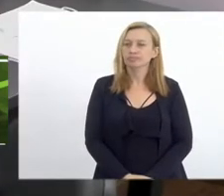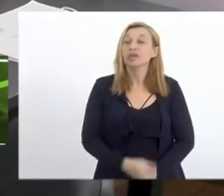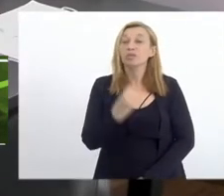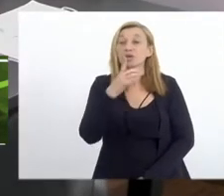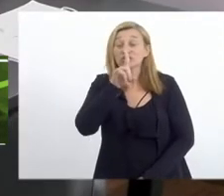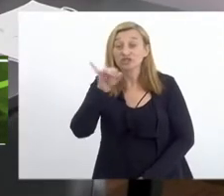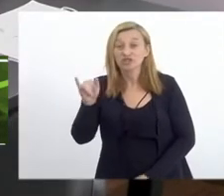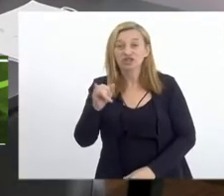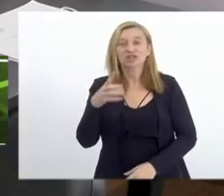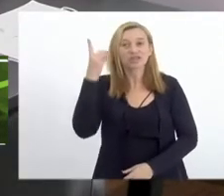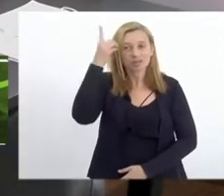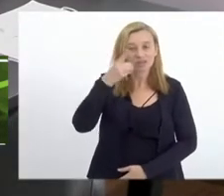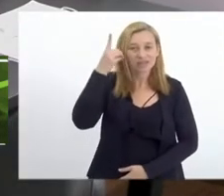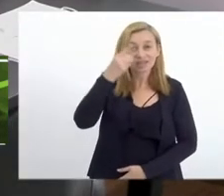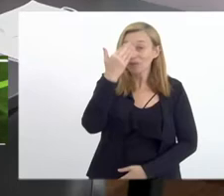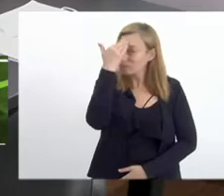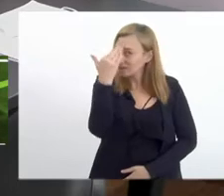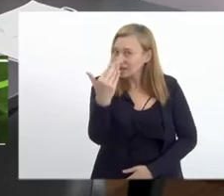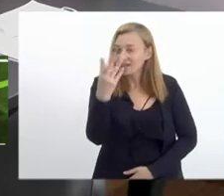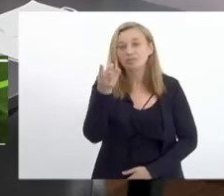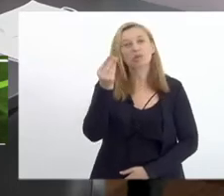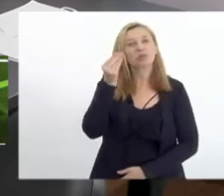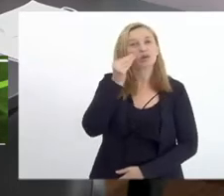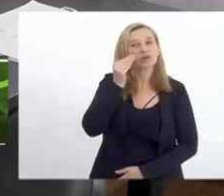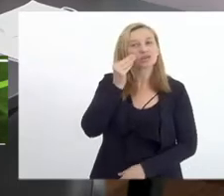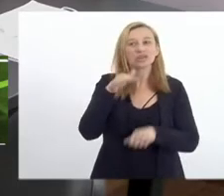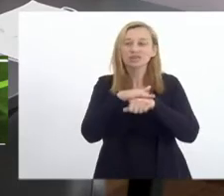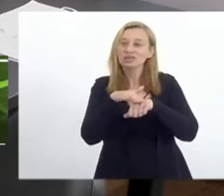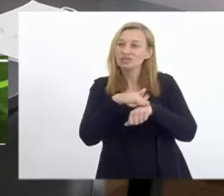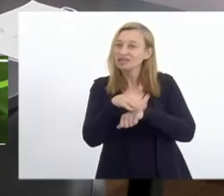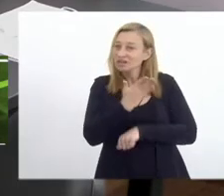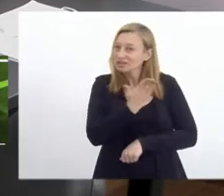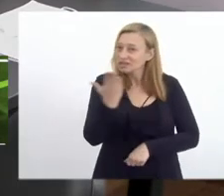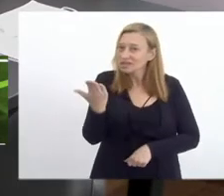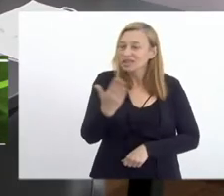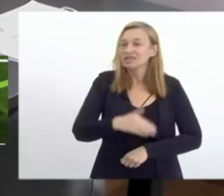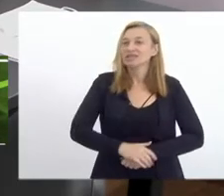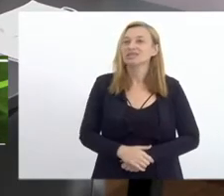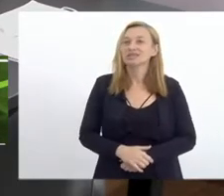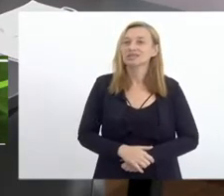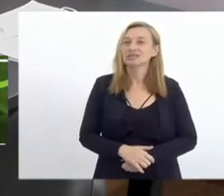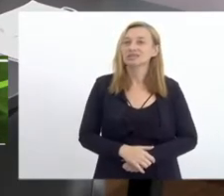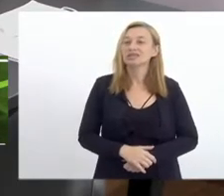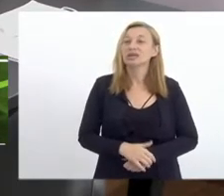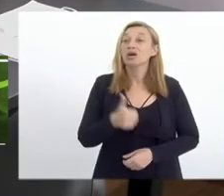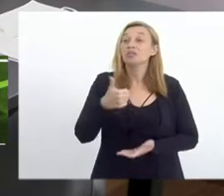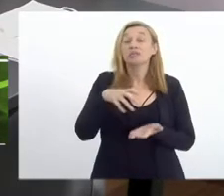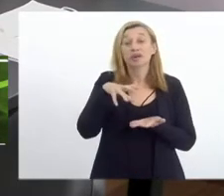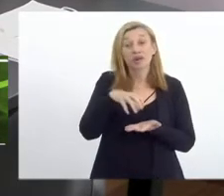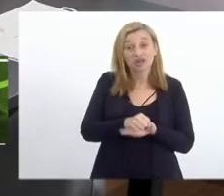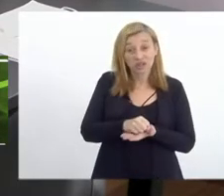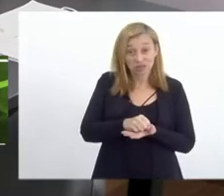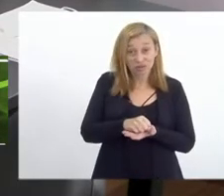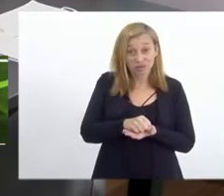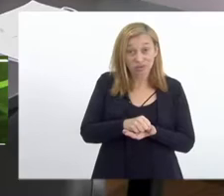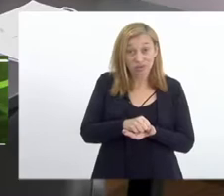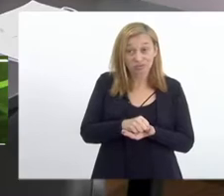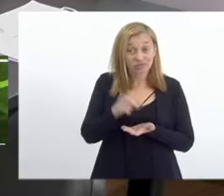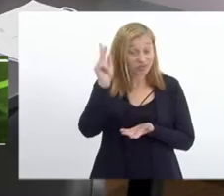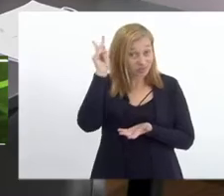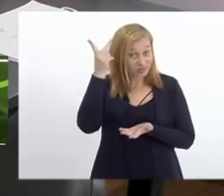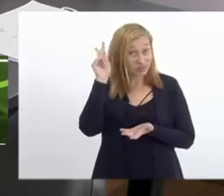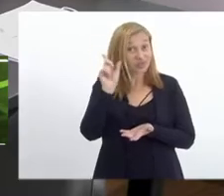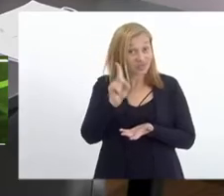Bom dia, deputada. Obrigado pela oportunidade de conversar com vocês. Queria fazer primeiro um registro histórico,